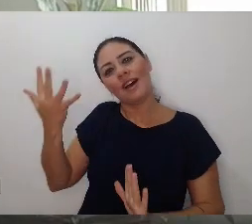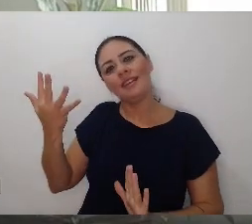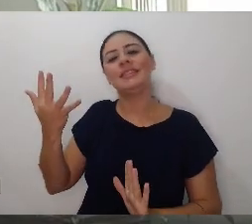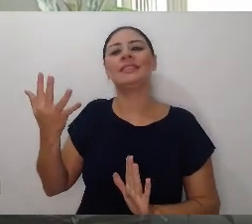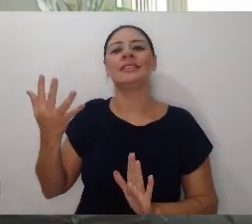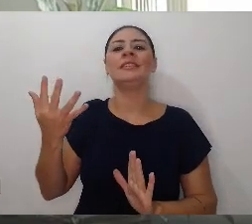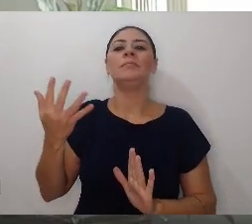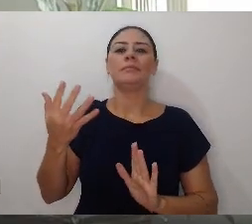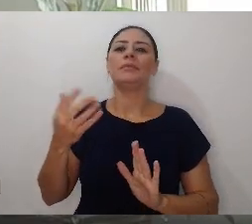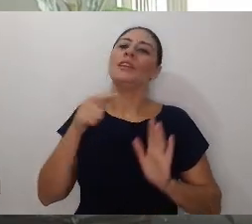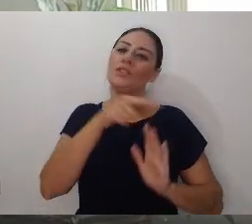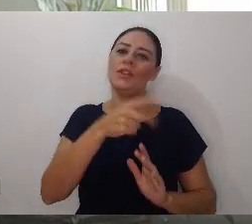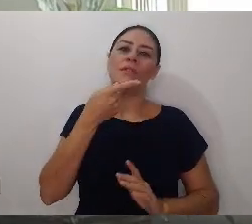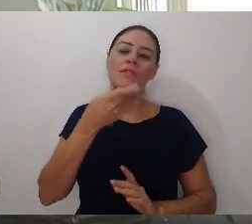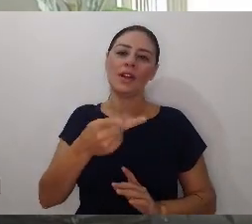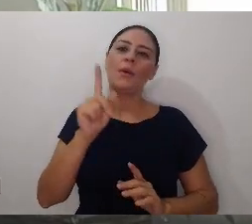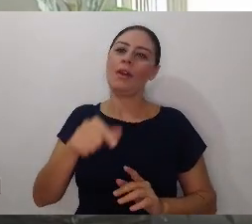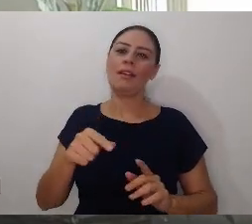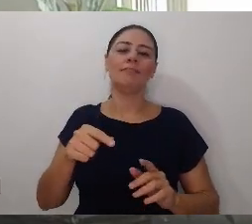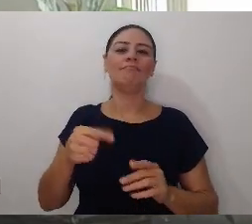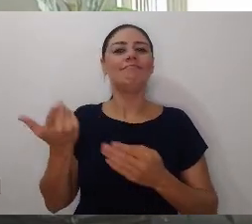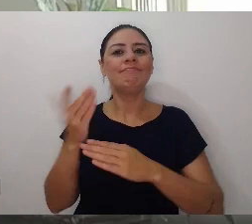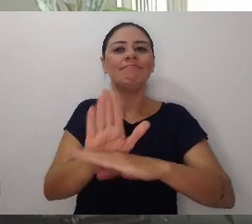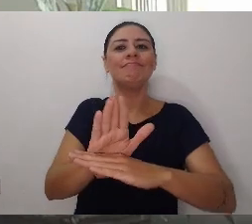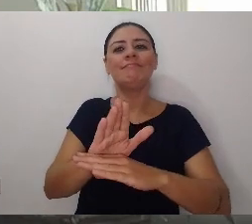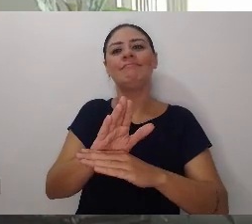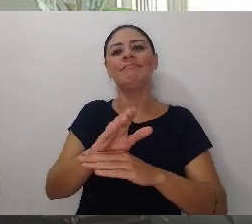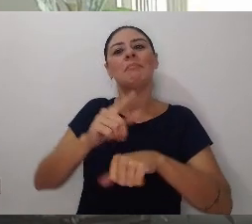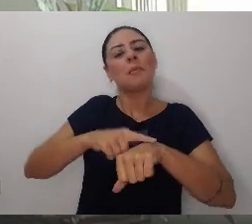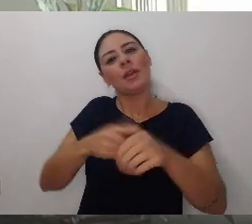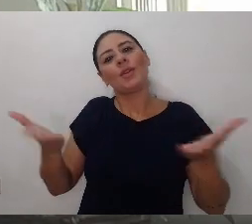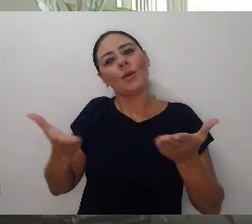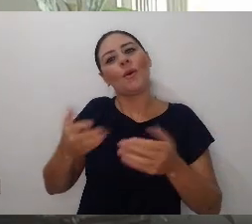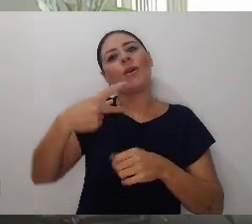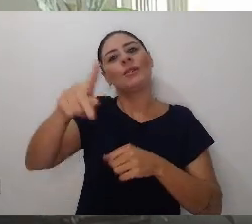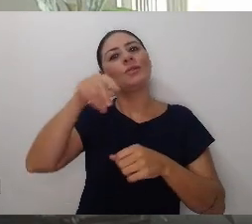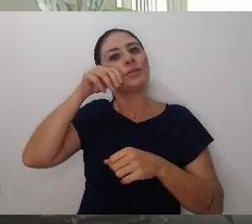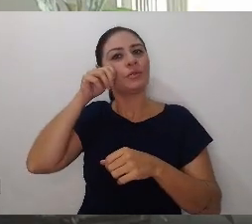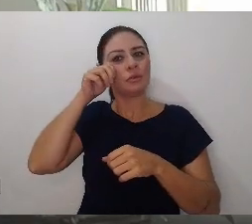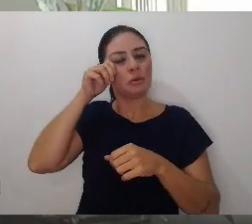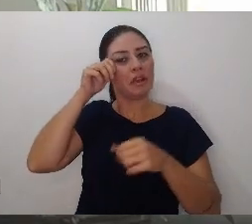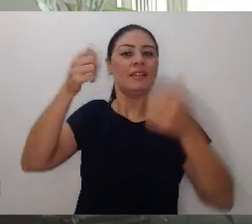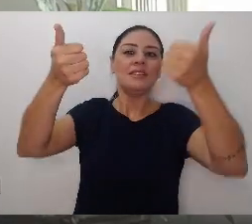perguntas das nossas unidades, e como a Marina colocou, vamos coroar esse momento com a sua